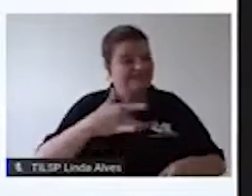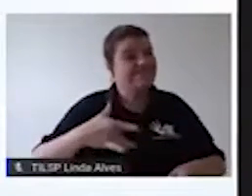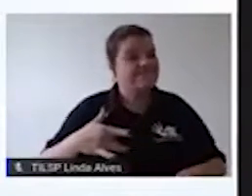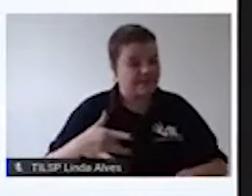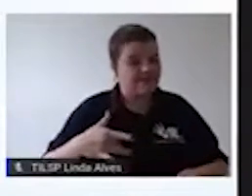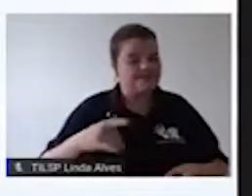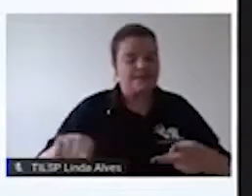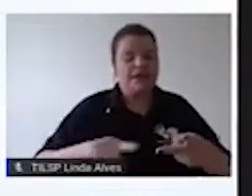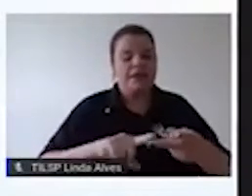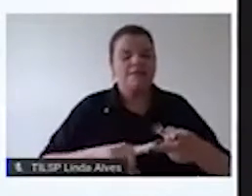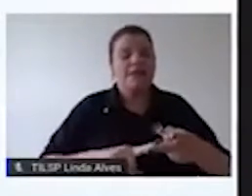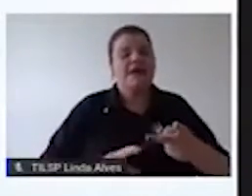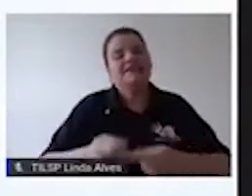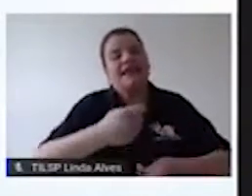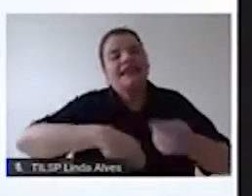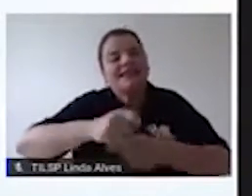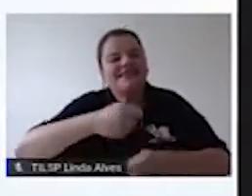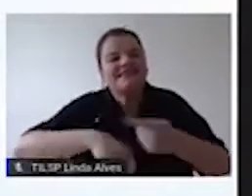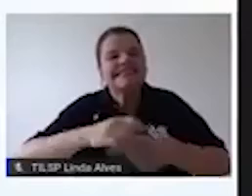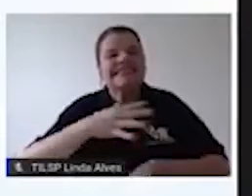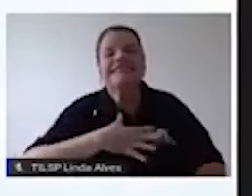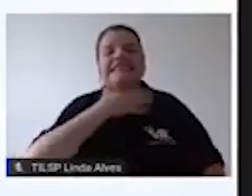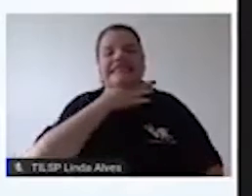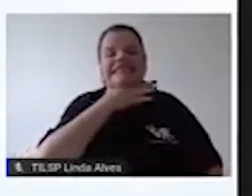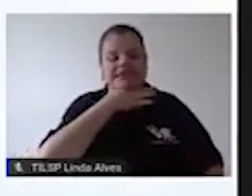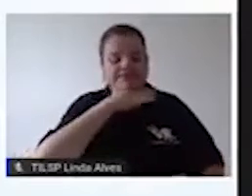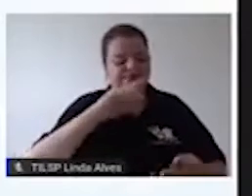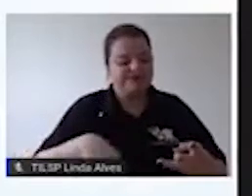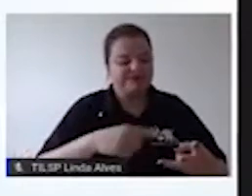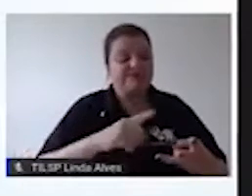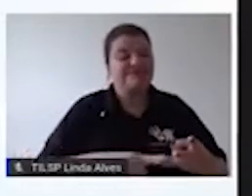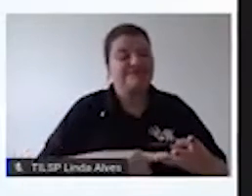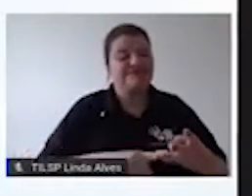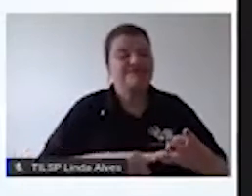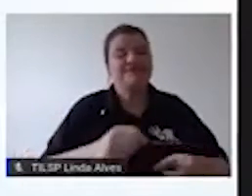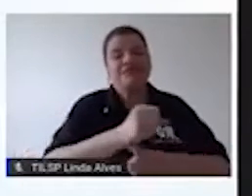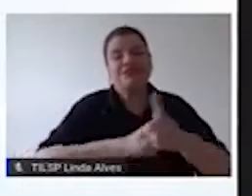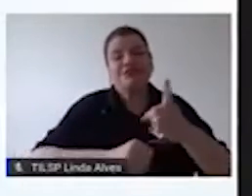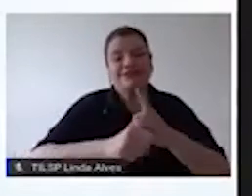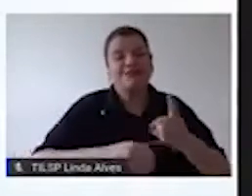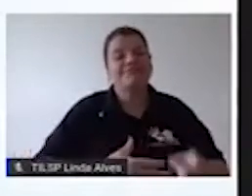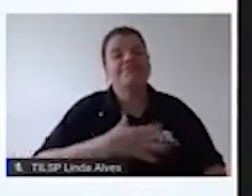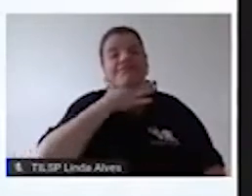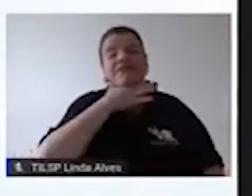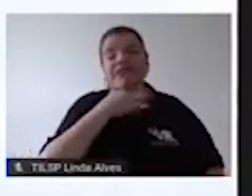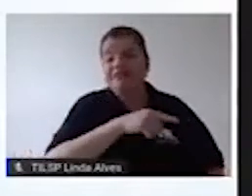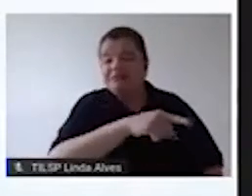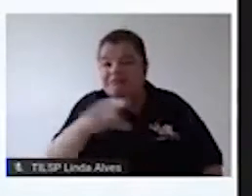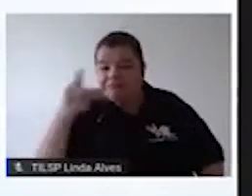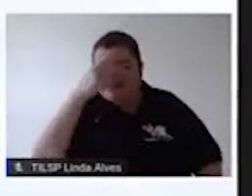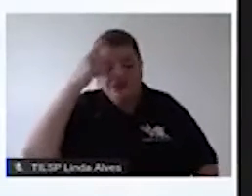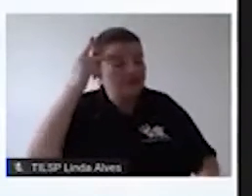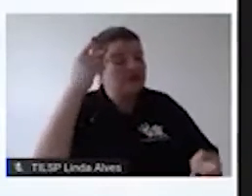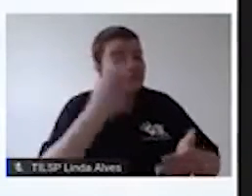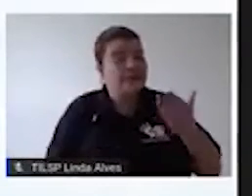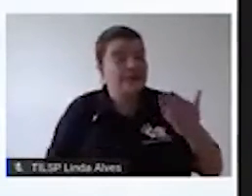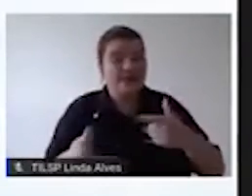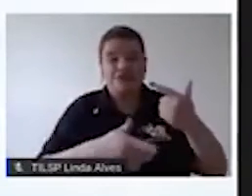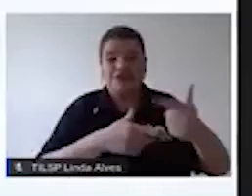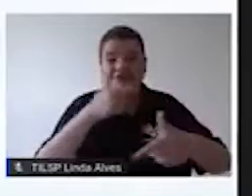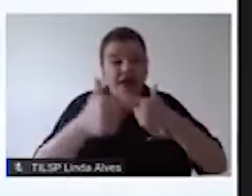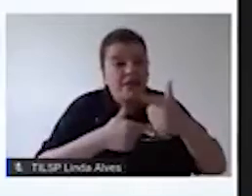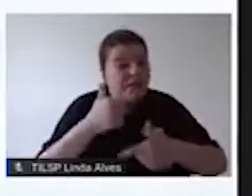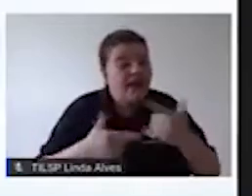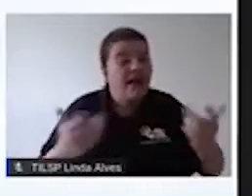crise econômica e social. As pessoas perderam o emprego, as pessoas estão em condições